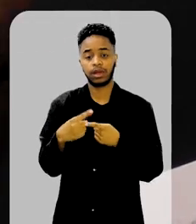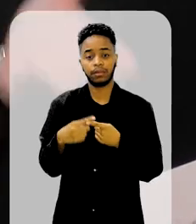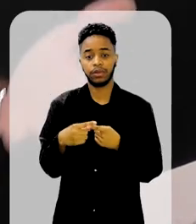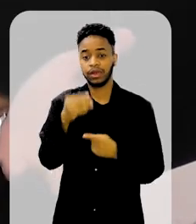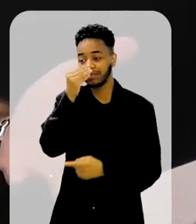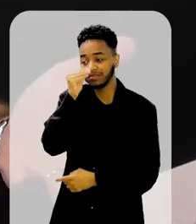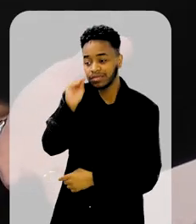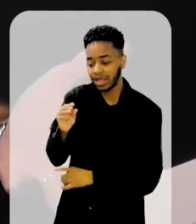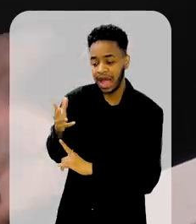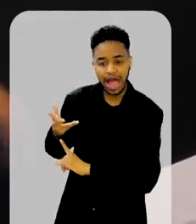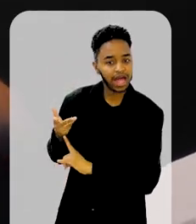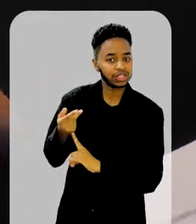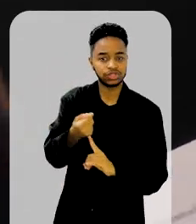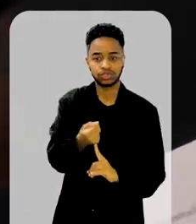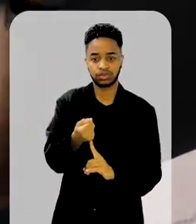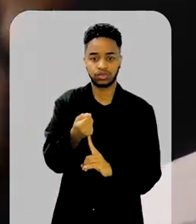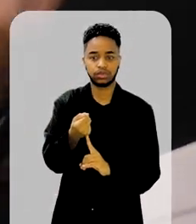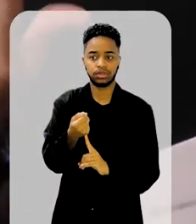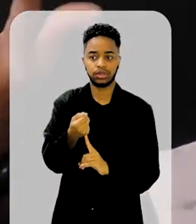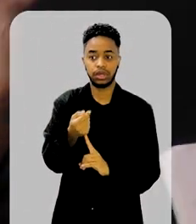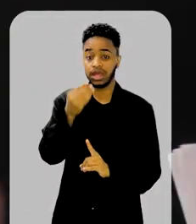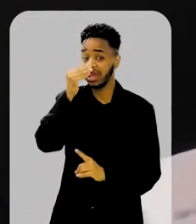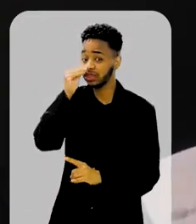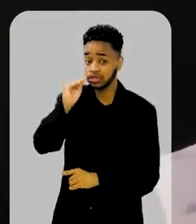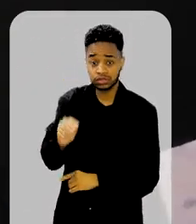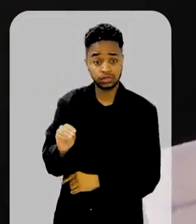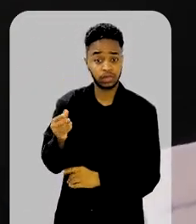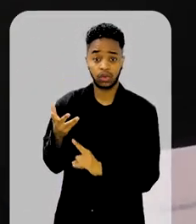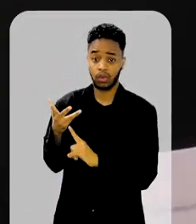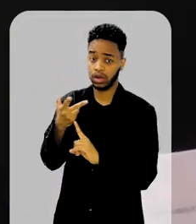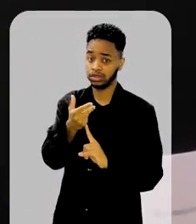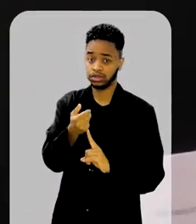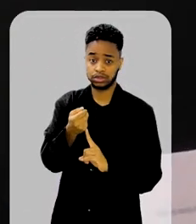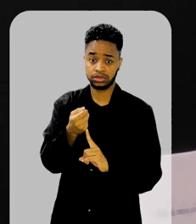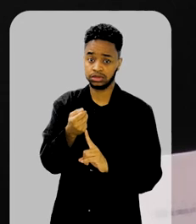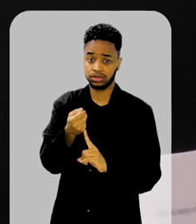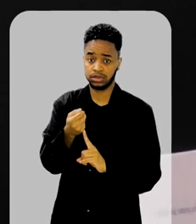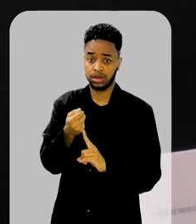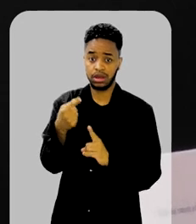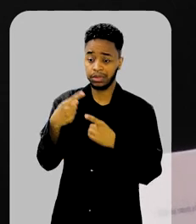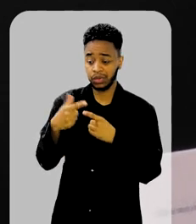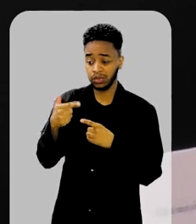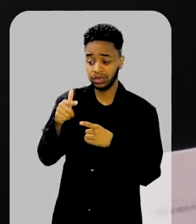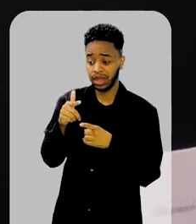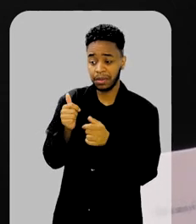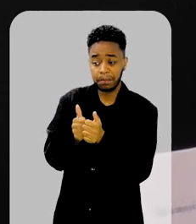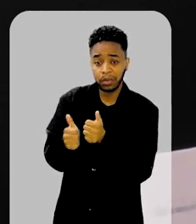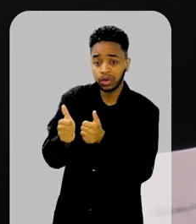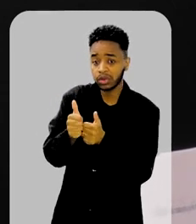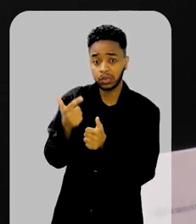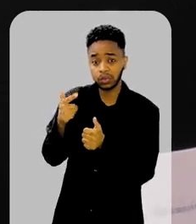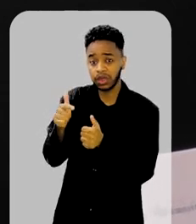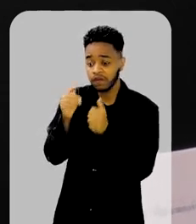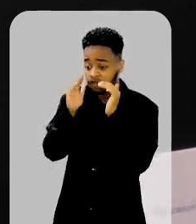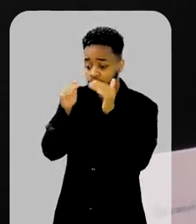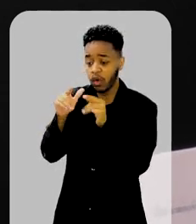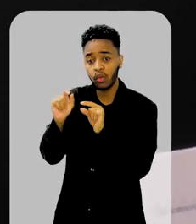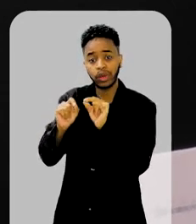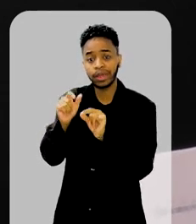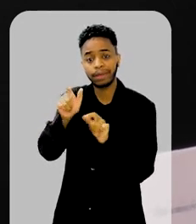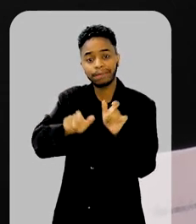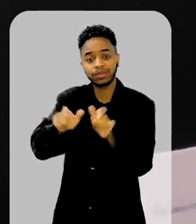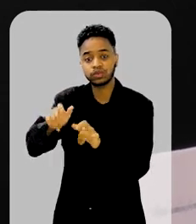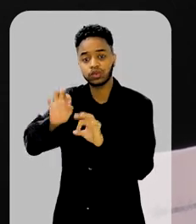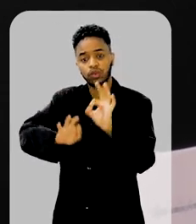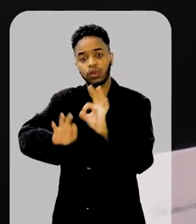is você ignorou o artista os artistas que Constru você ignorou Ou pelo menos tirou do plano de protagonismo toda a cena